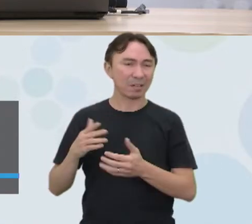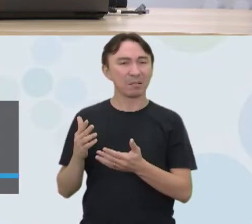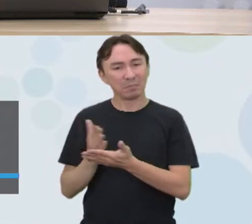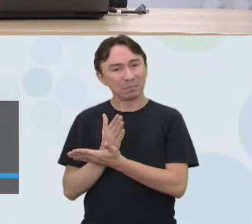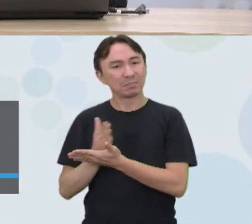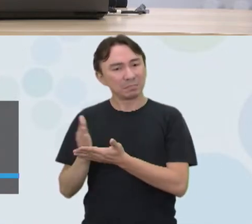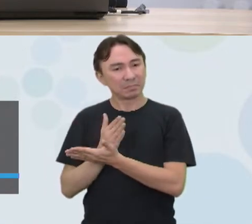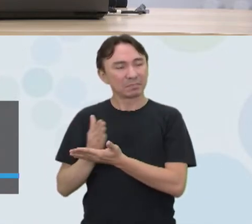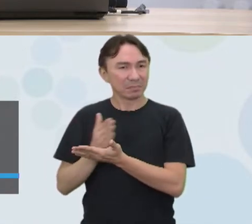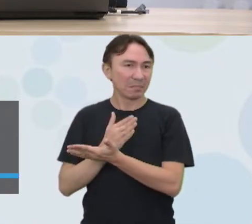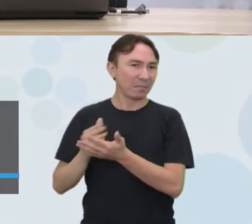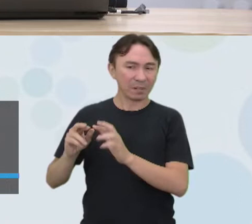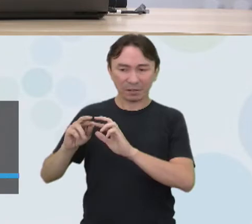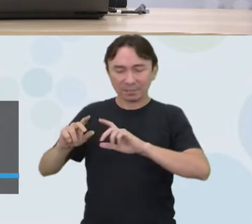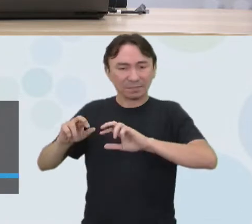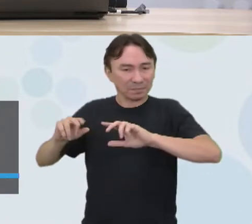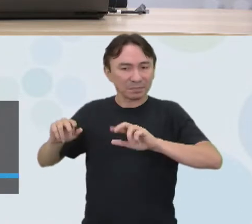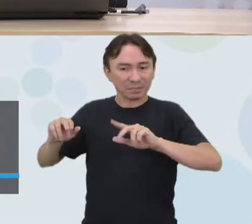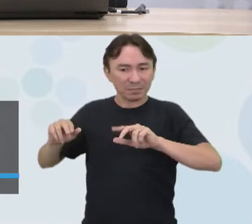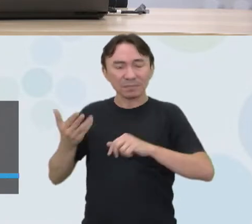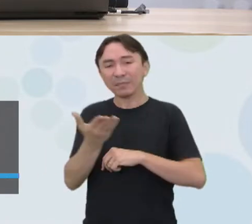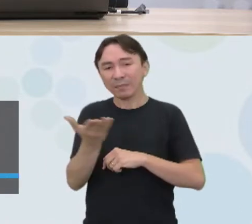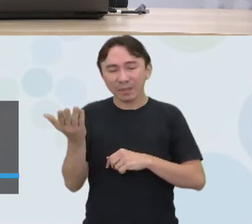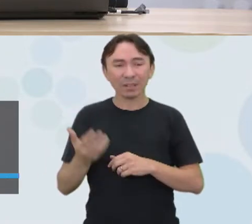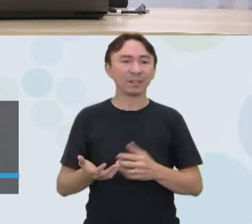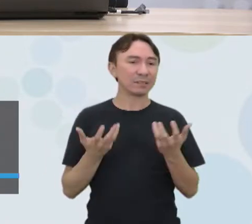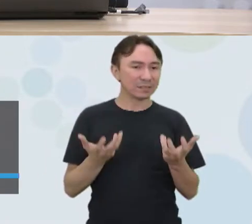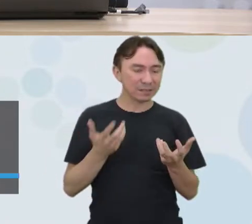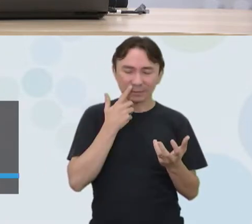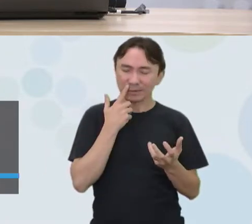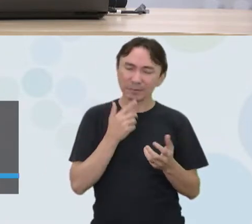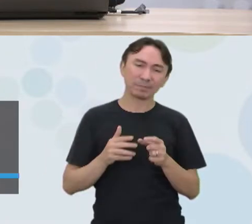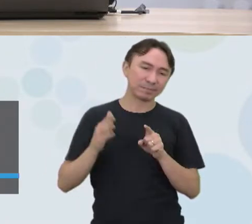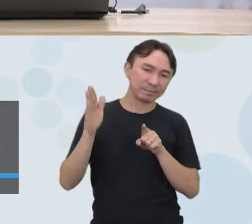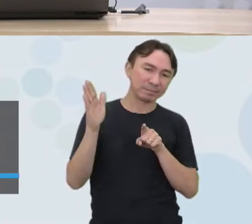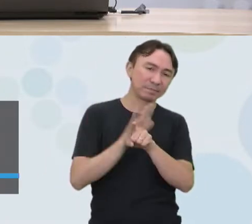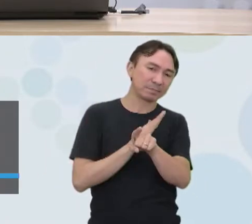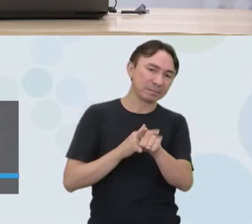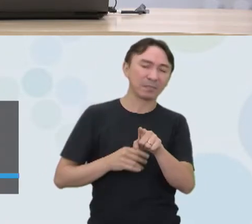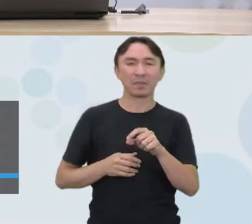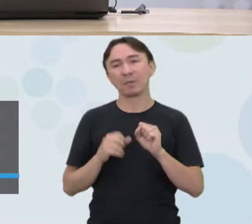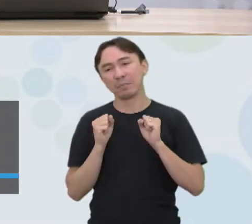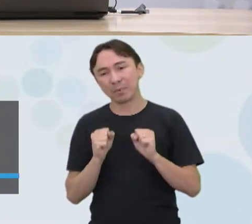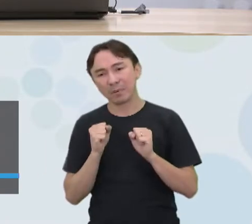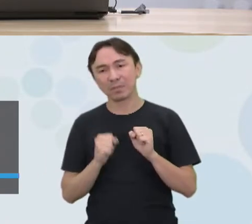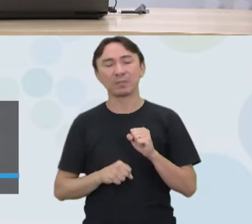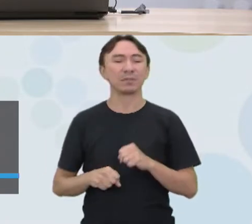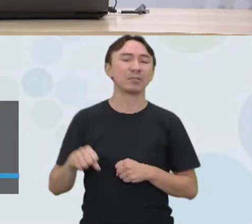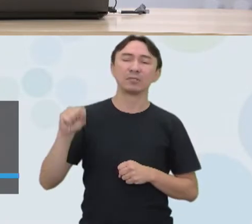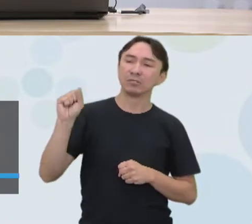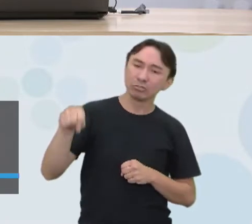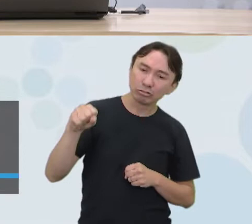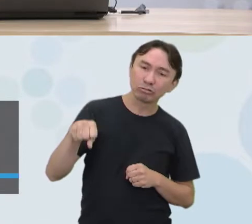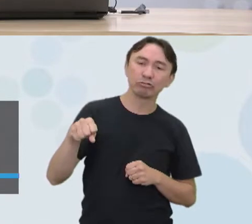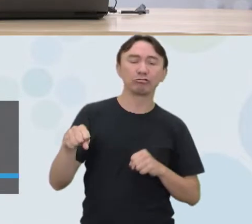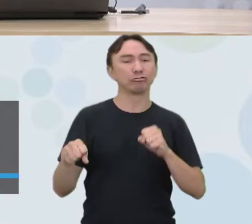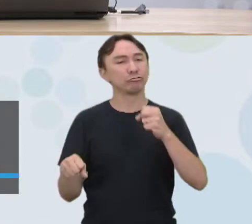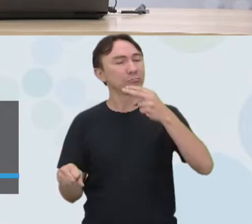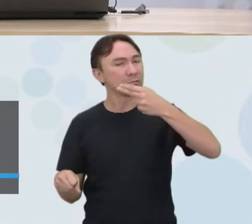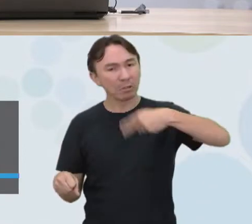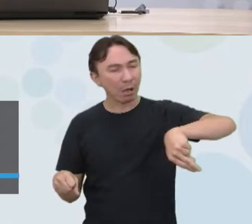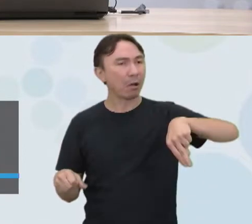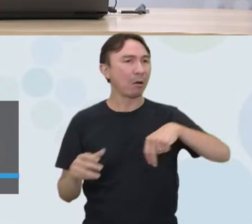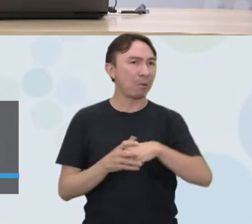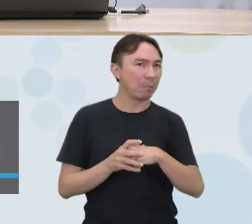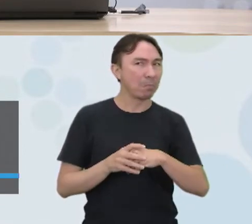de direcionamento que você quer para aquela pergunta, né? Pode ser sim, não, talvez. Pode ser grau de instrução. Pode.